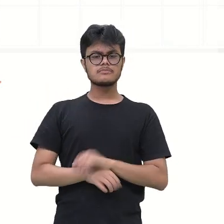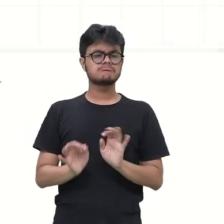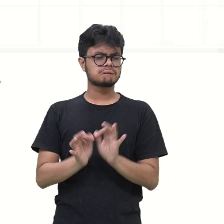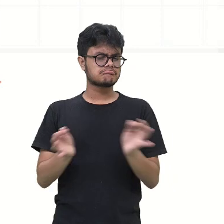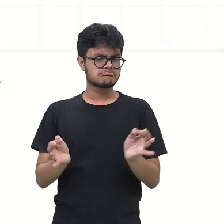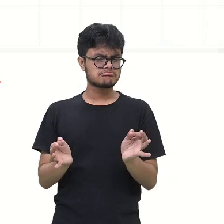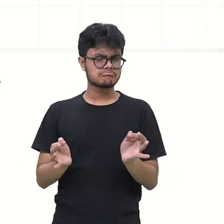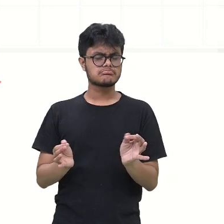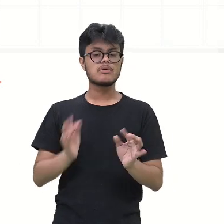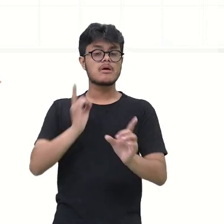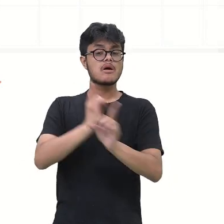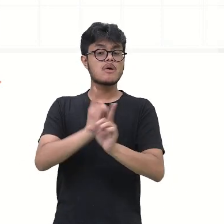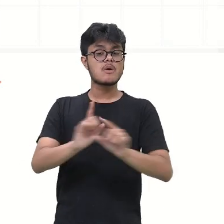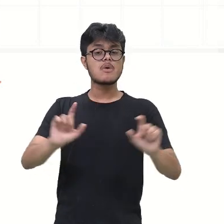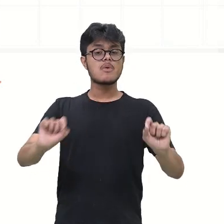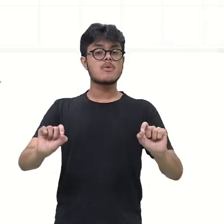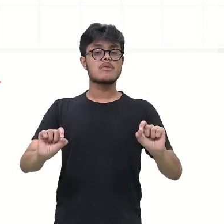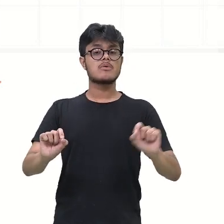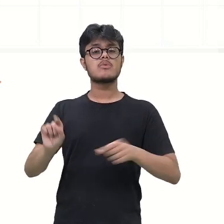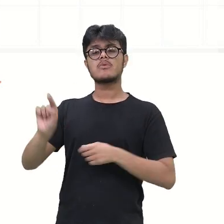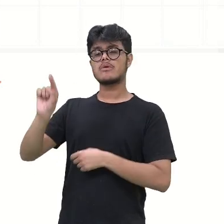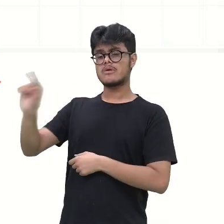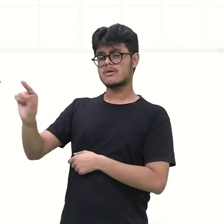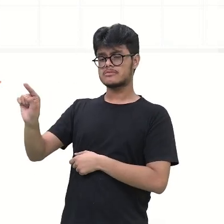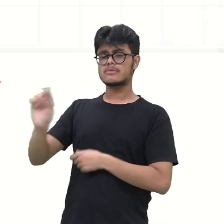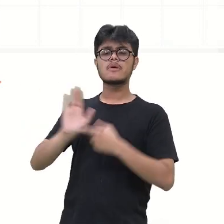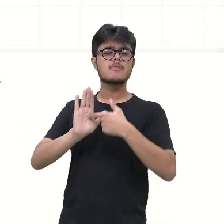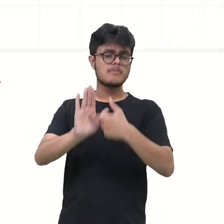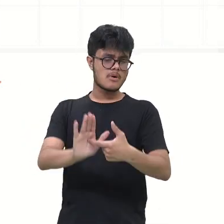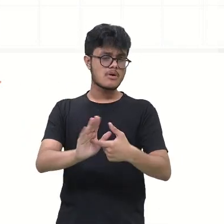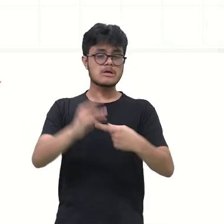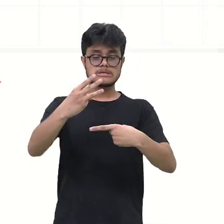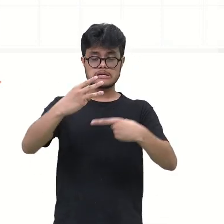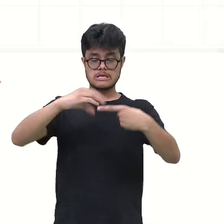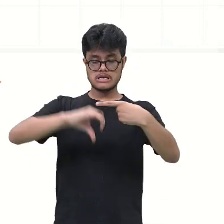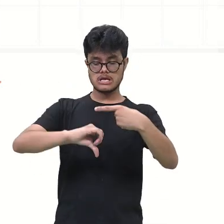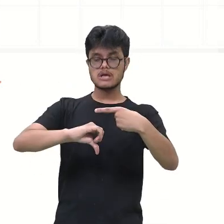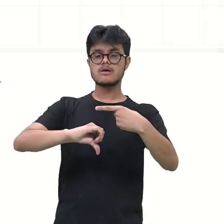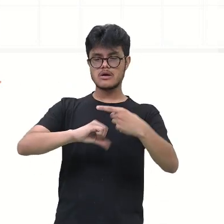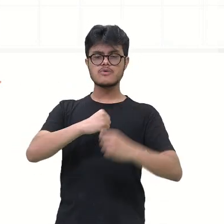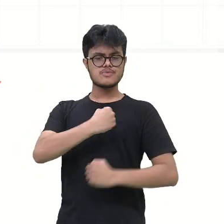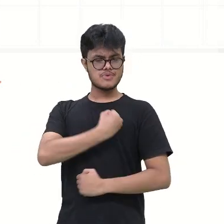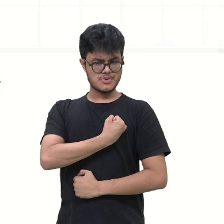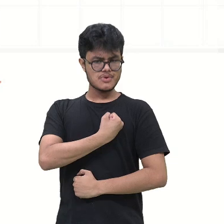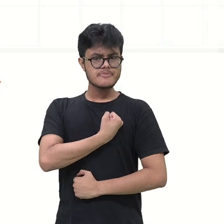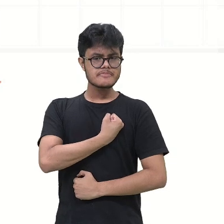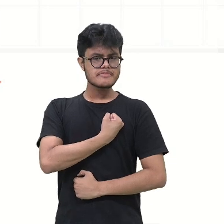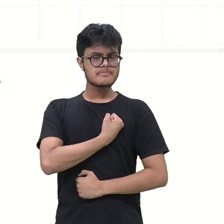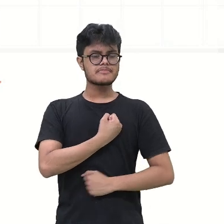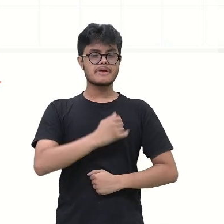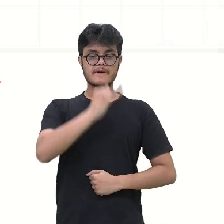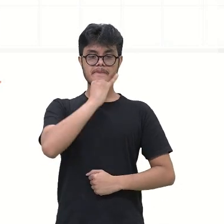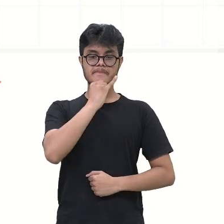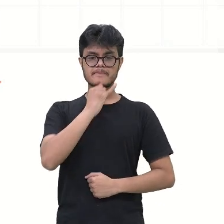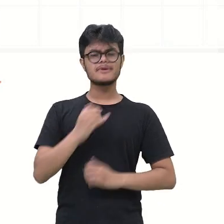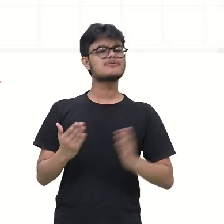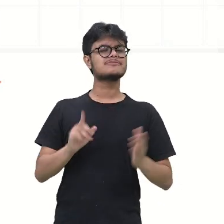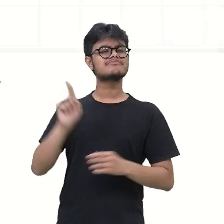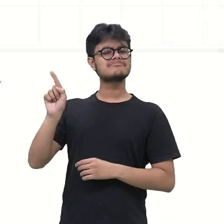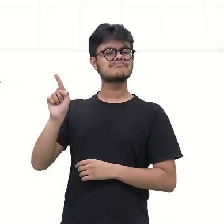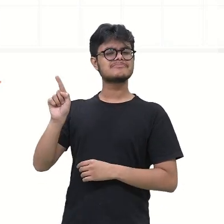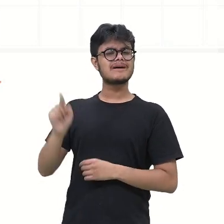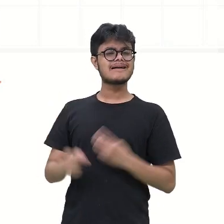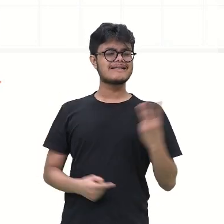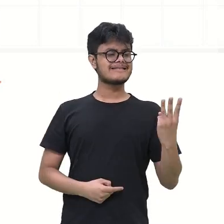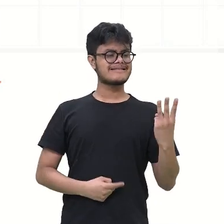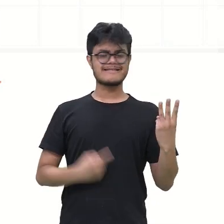simplificar. E esse aqui seria, né, a representação desse número. Vai estar onde? Na representação aqui na reta.